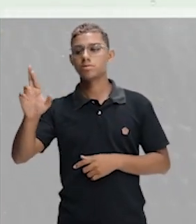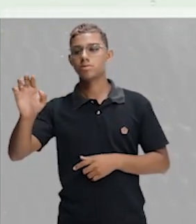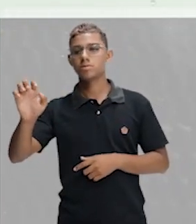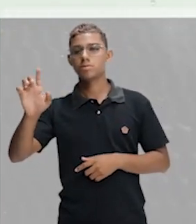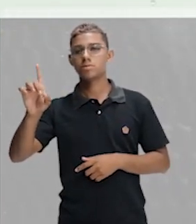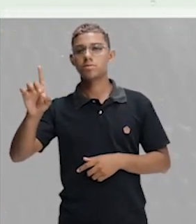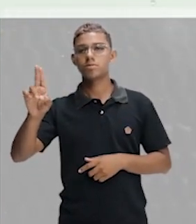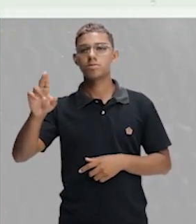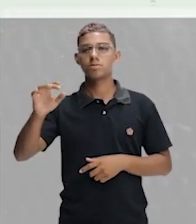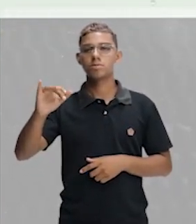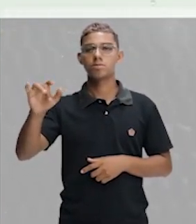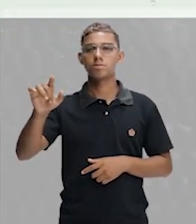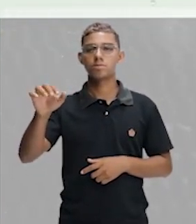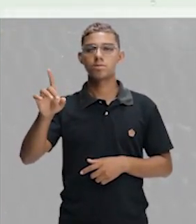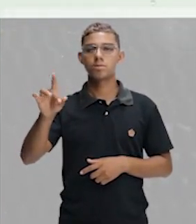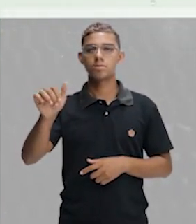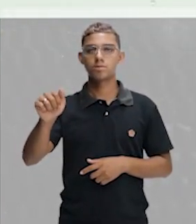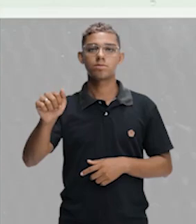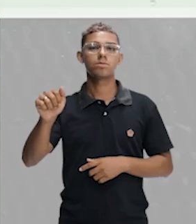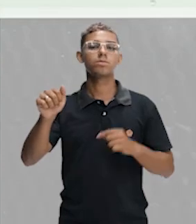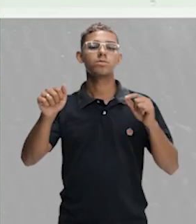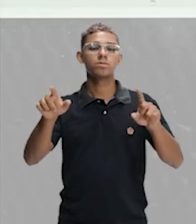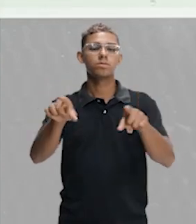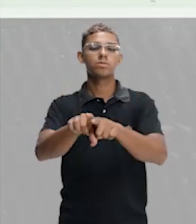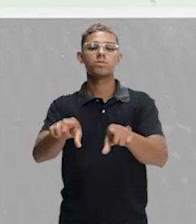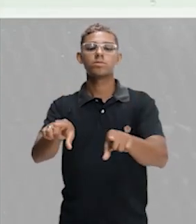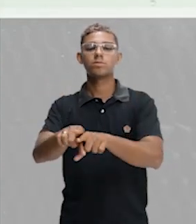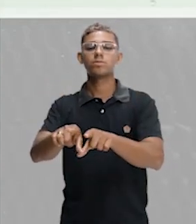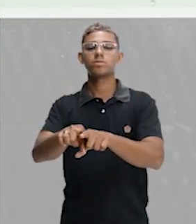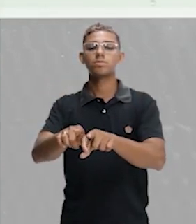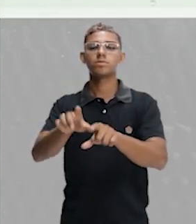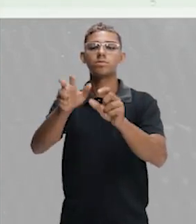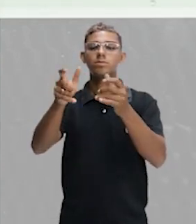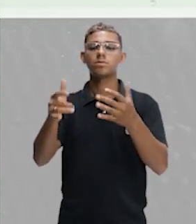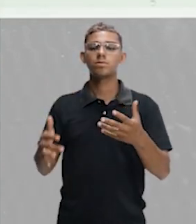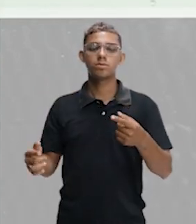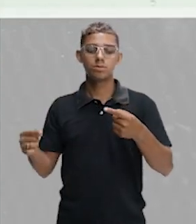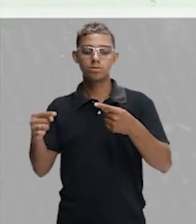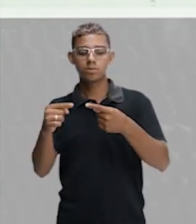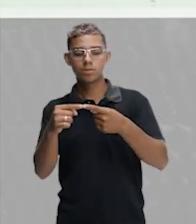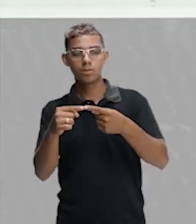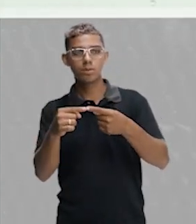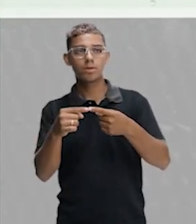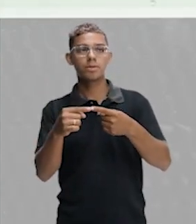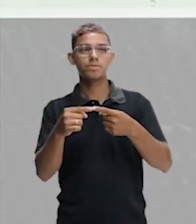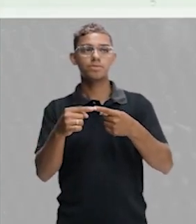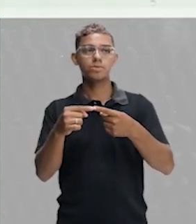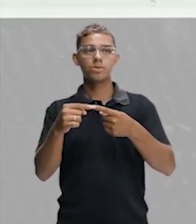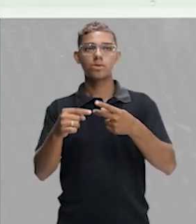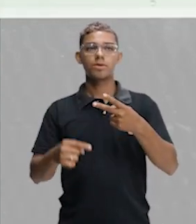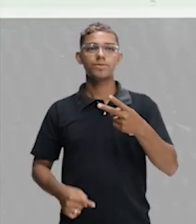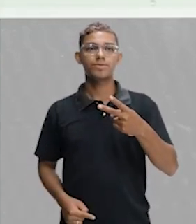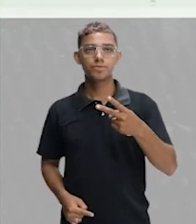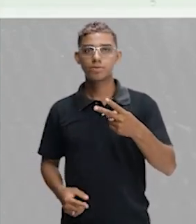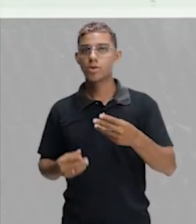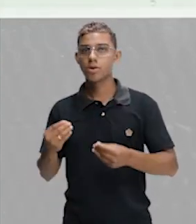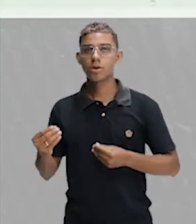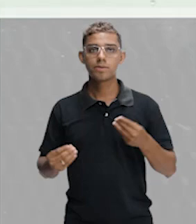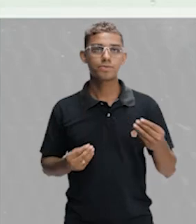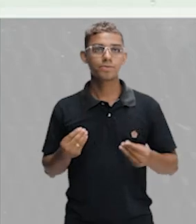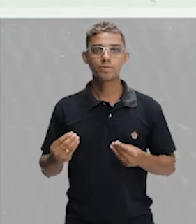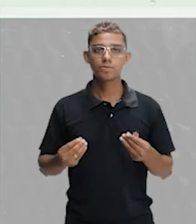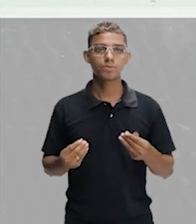também o coeficiente linear tá Então veja bem Como é que é como é que é a forma